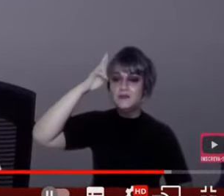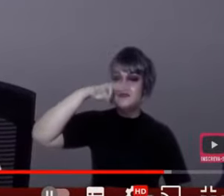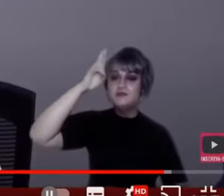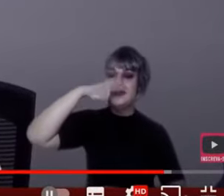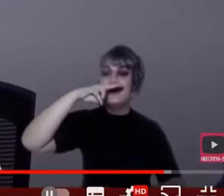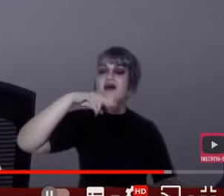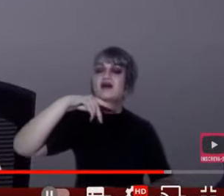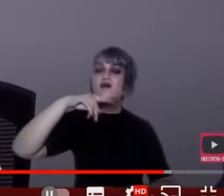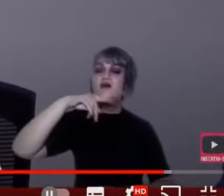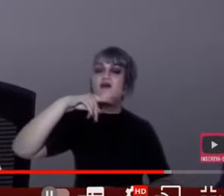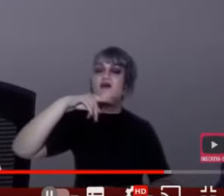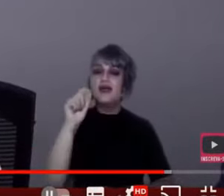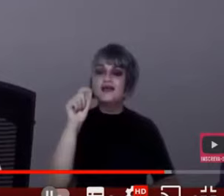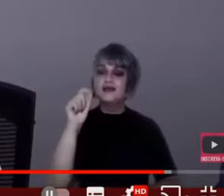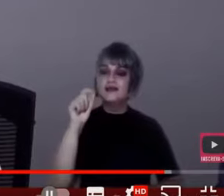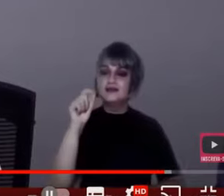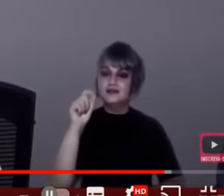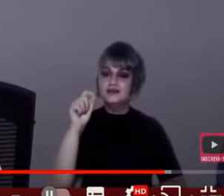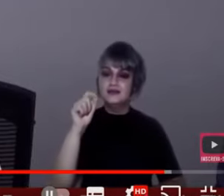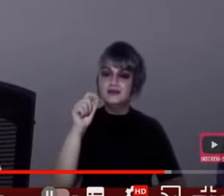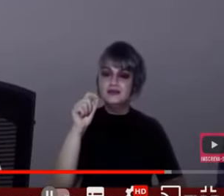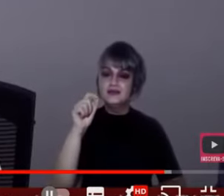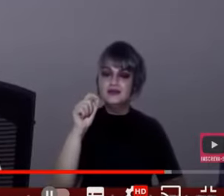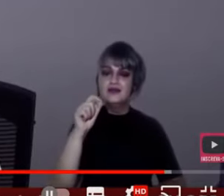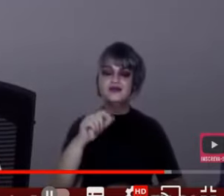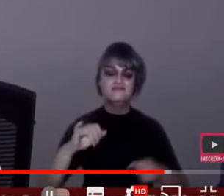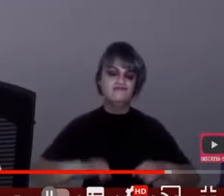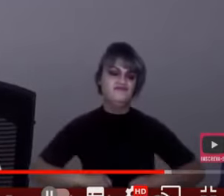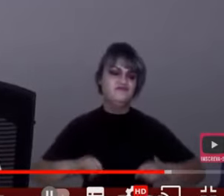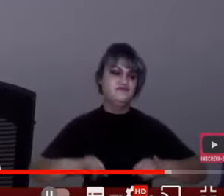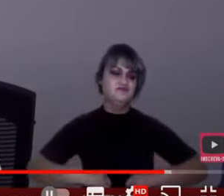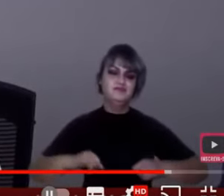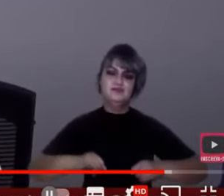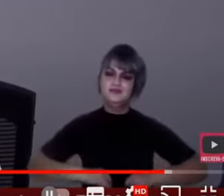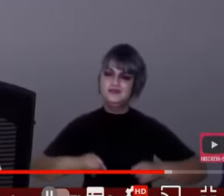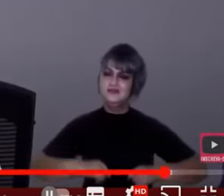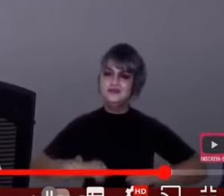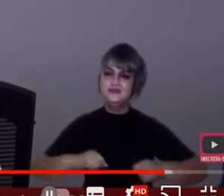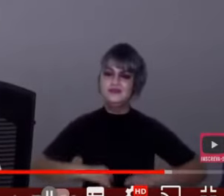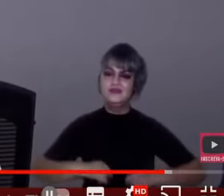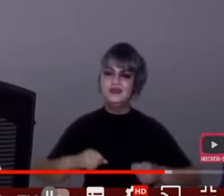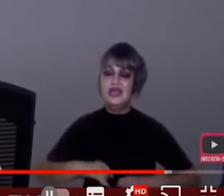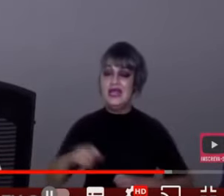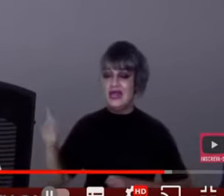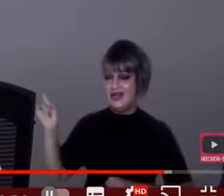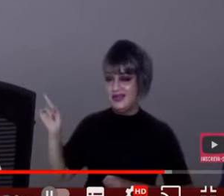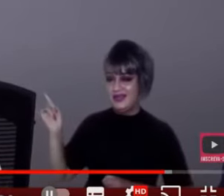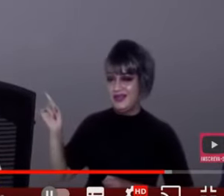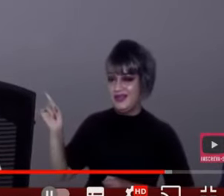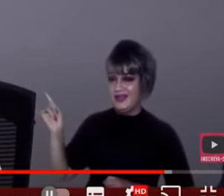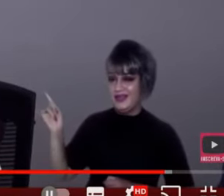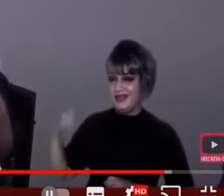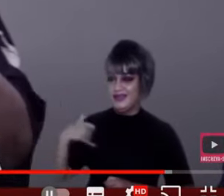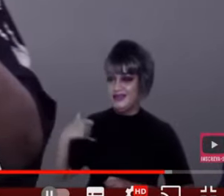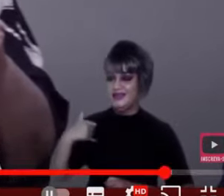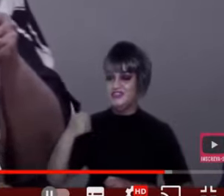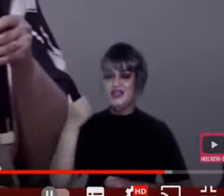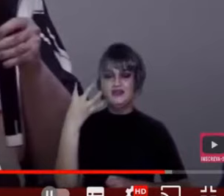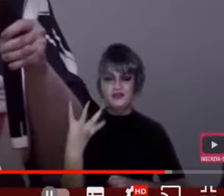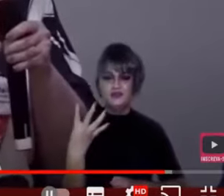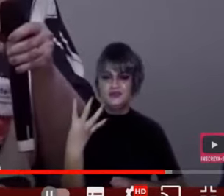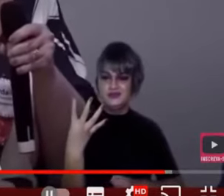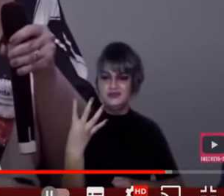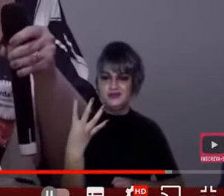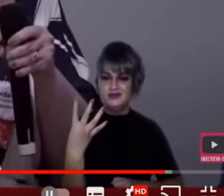muito, porque foi muito sofrimento, gente. Eu tinha 14 anos quando deram o golpe militar. Foi